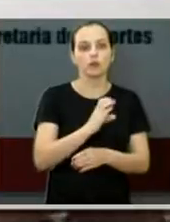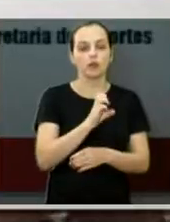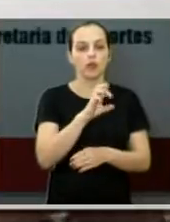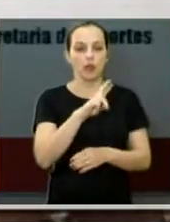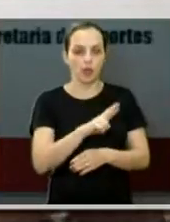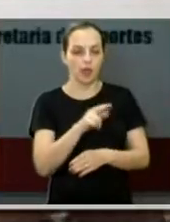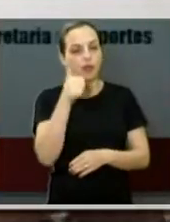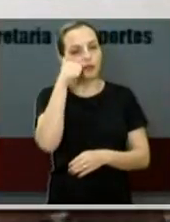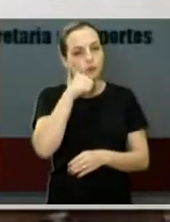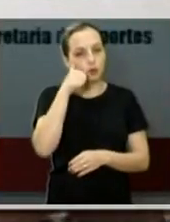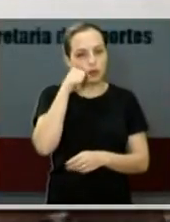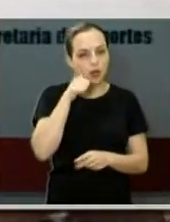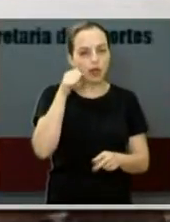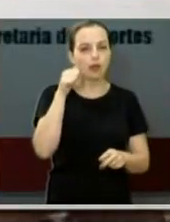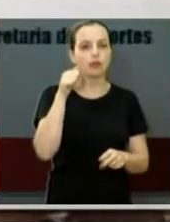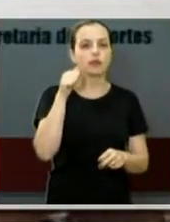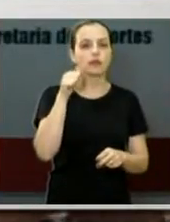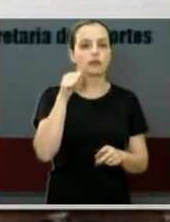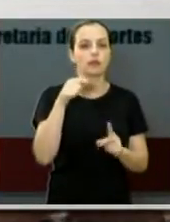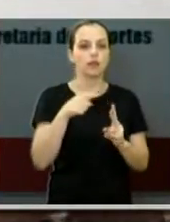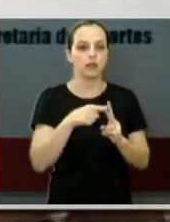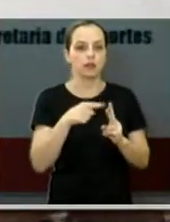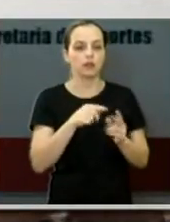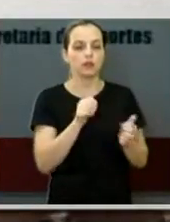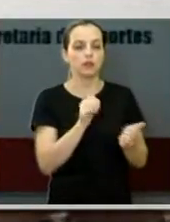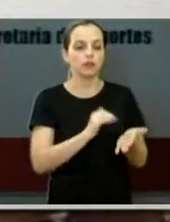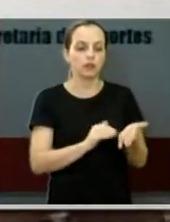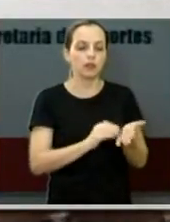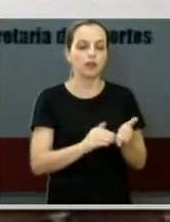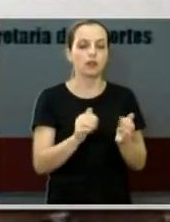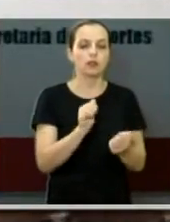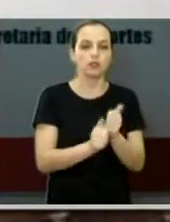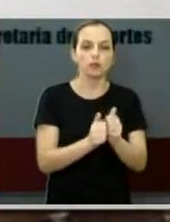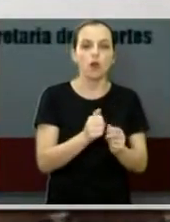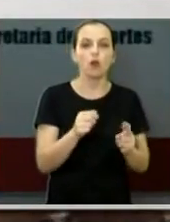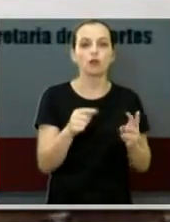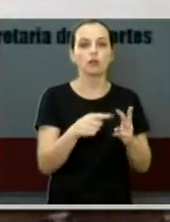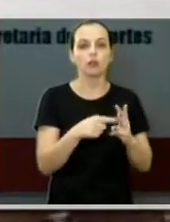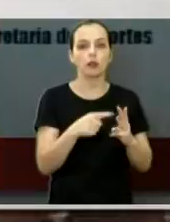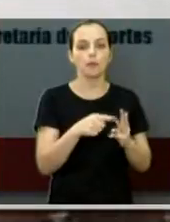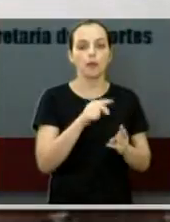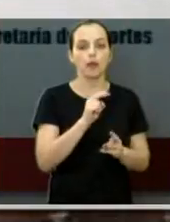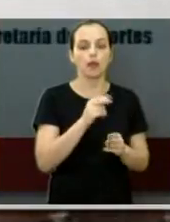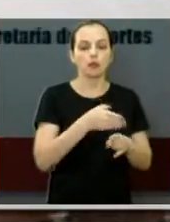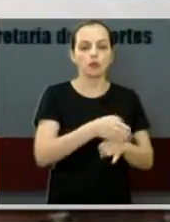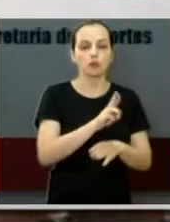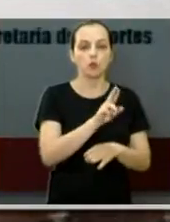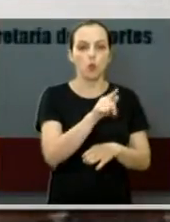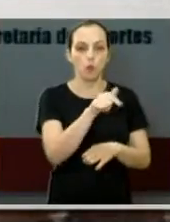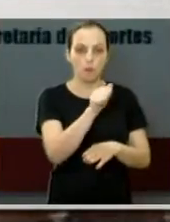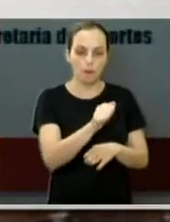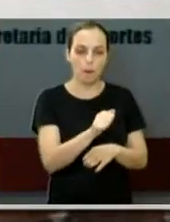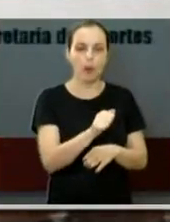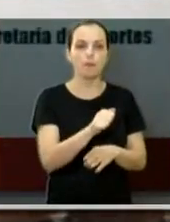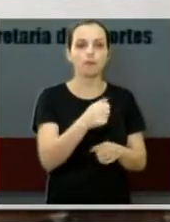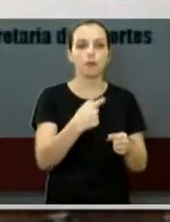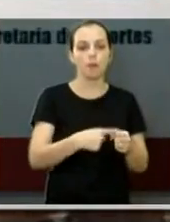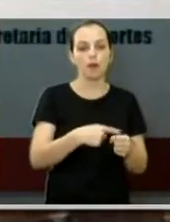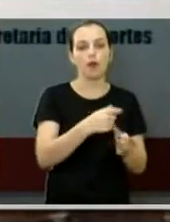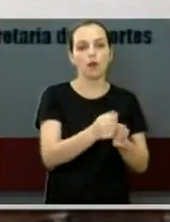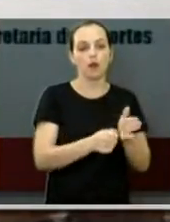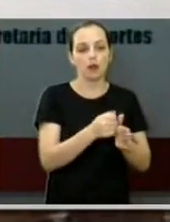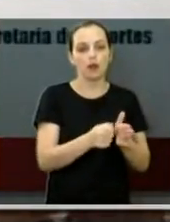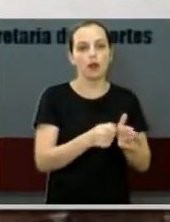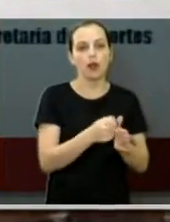dissemos na semana passada, a Secretaria de Esportes também. E visitamos a UPA lá do Selmy Day, que fica no Jardim do Vale.